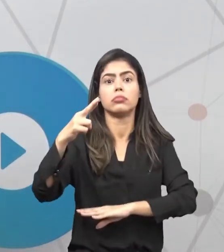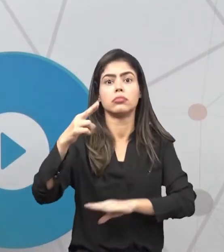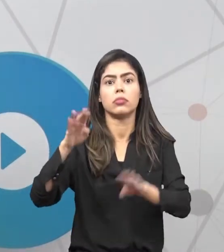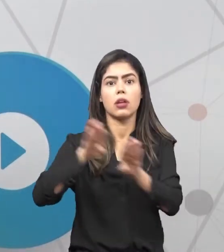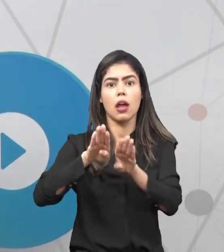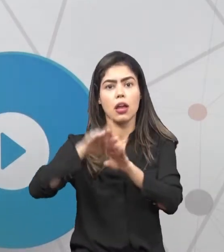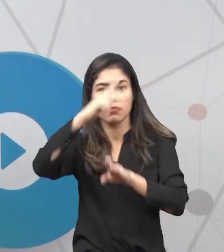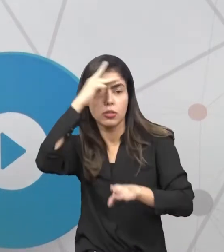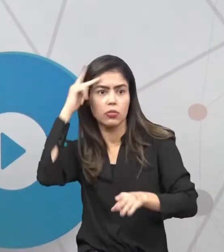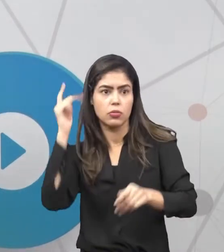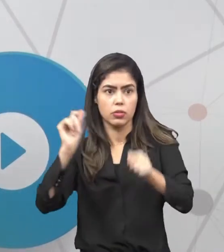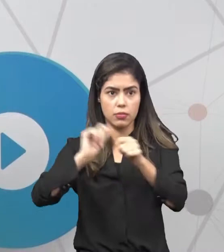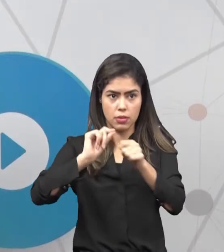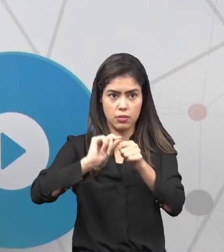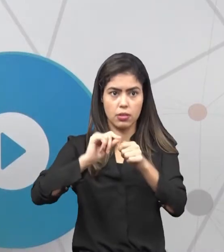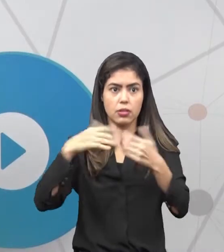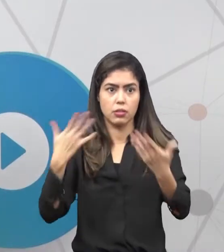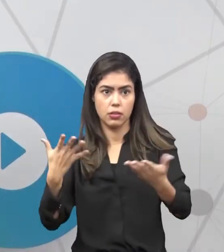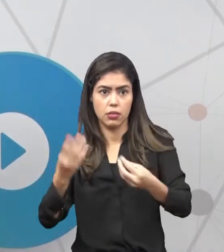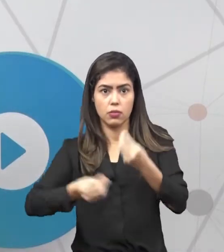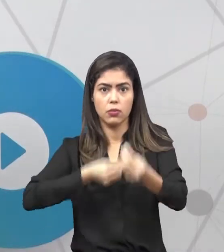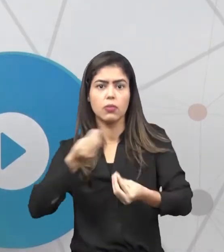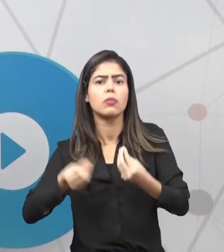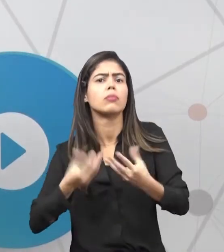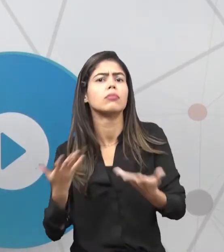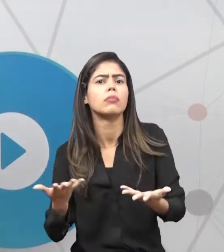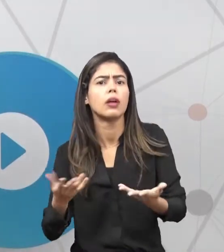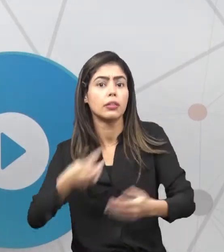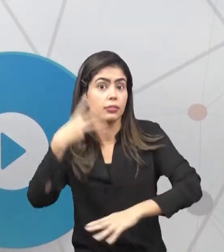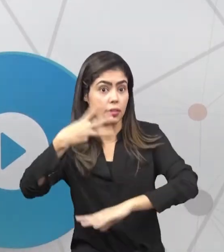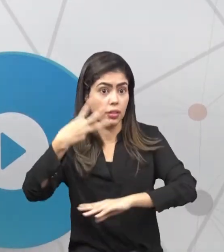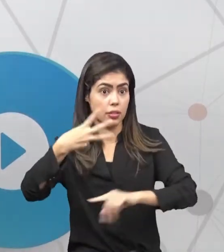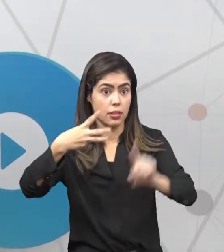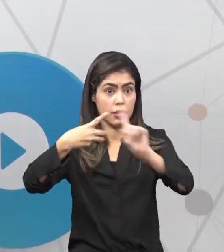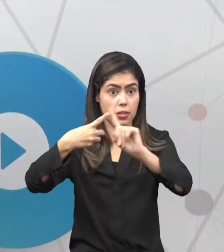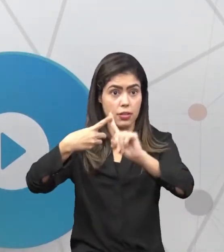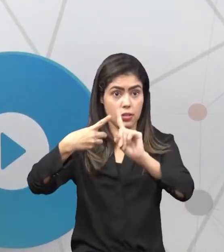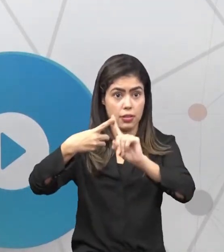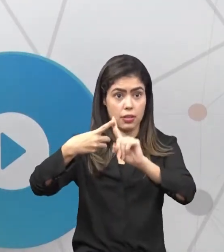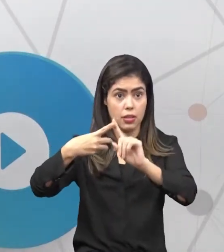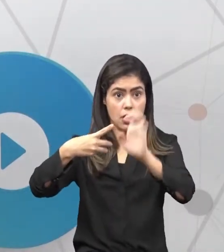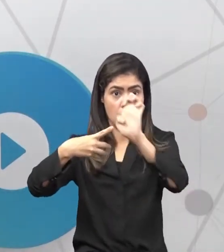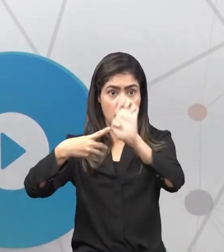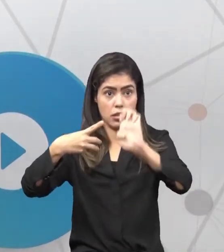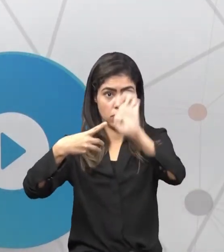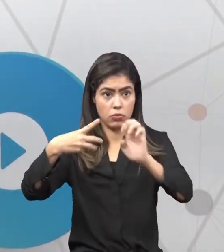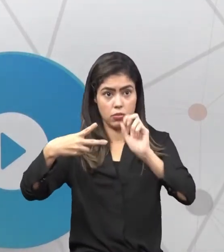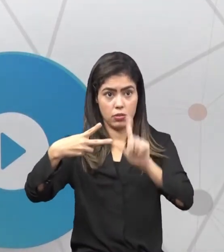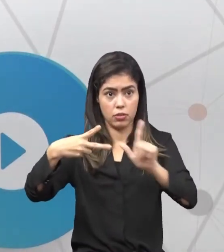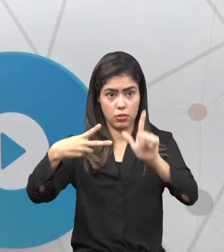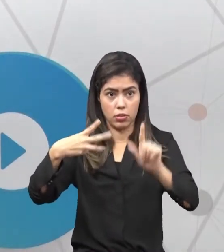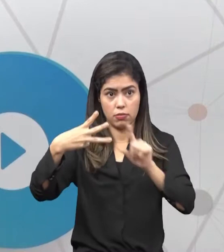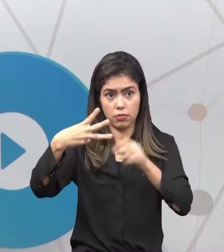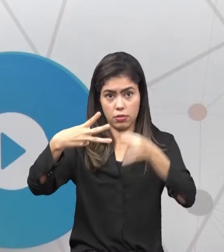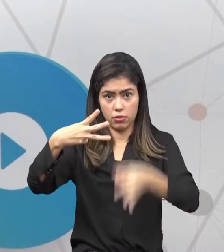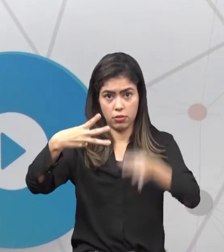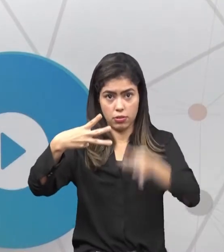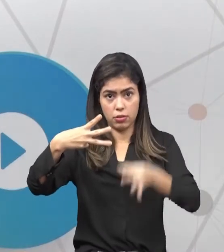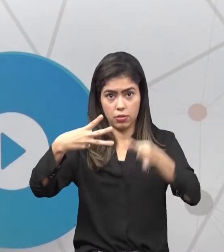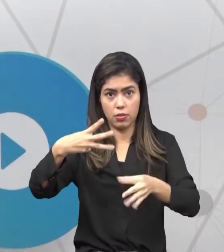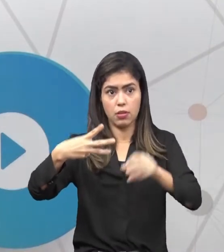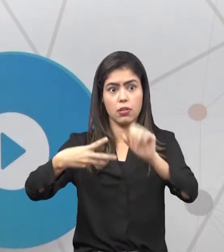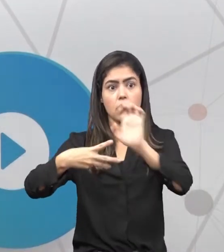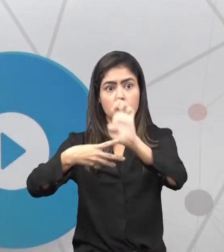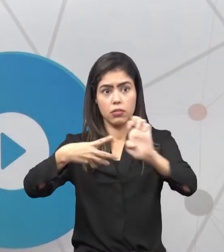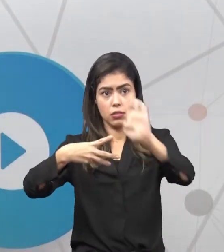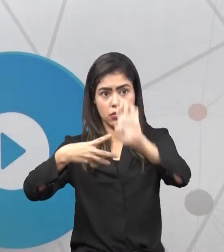as pessoas exercerem. Como assim? Nós temos três poderes: poder executivo, legislativo e judiciário. O poder